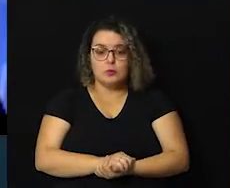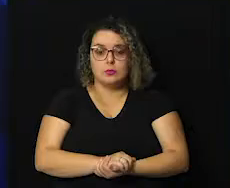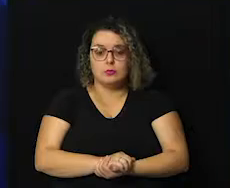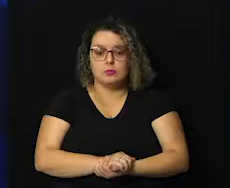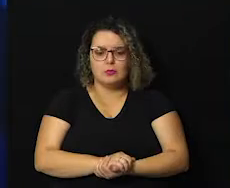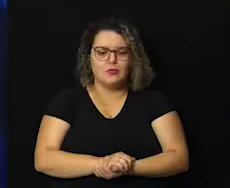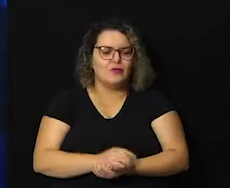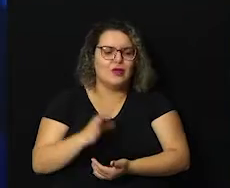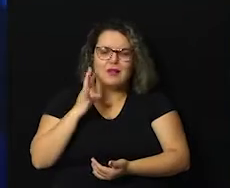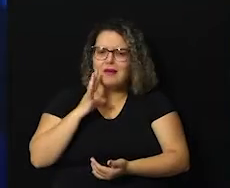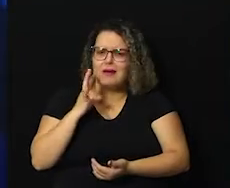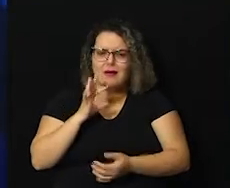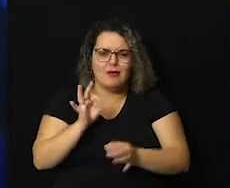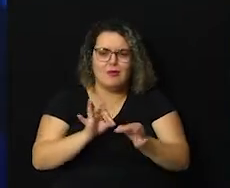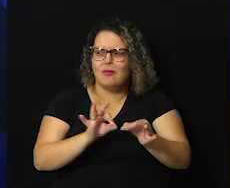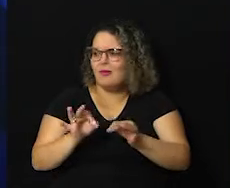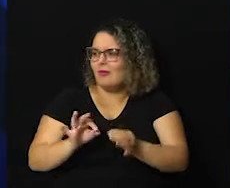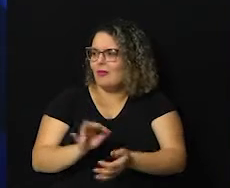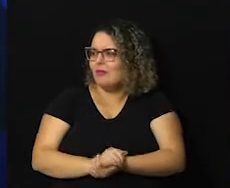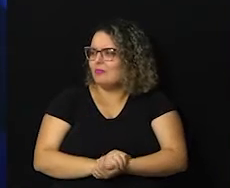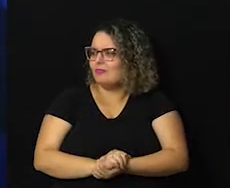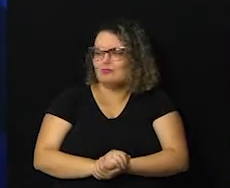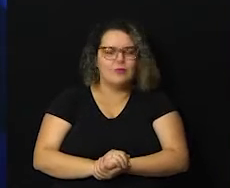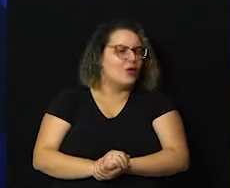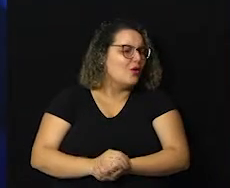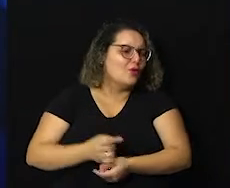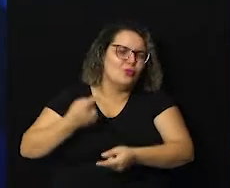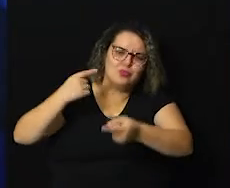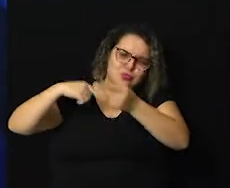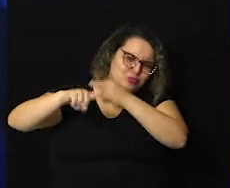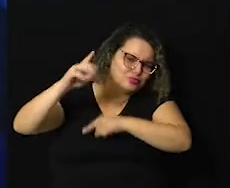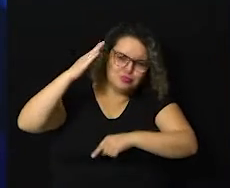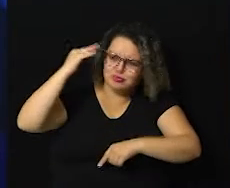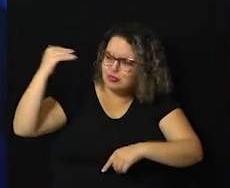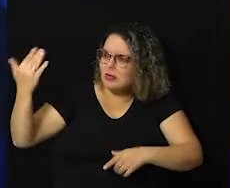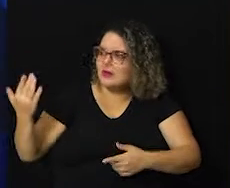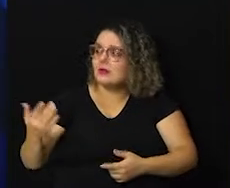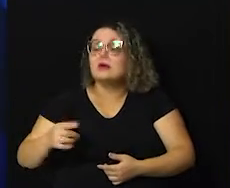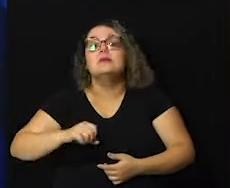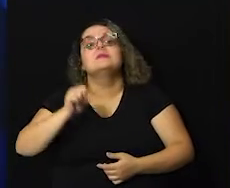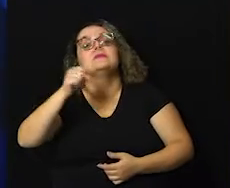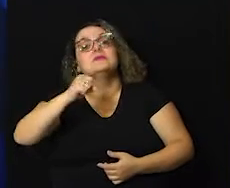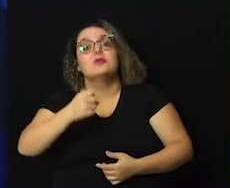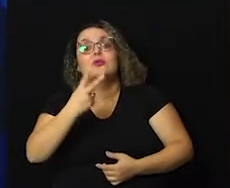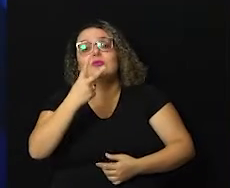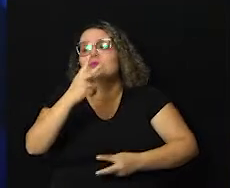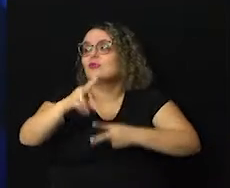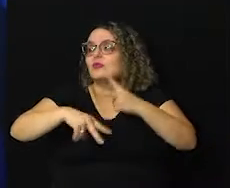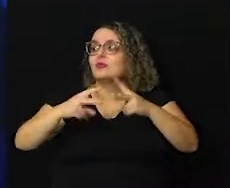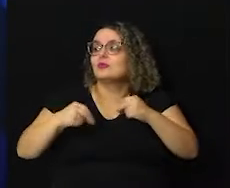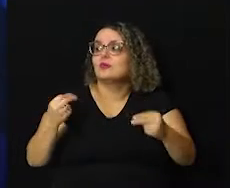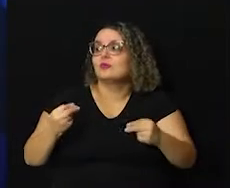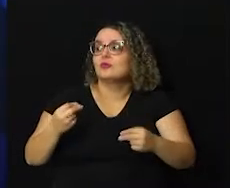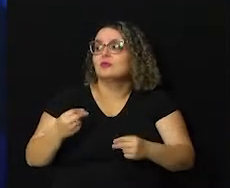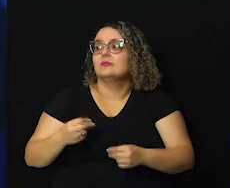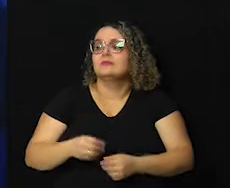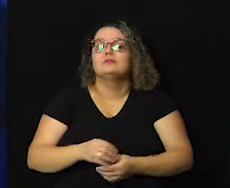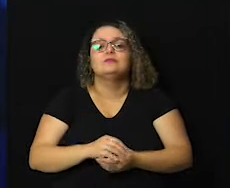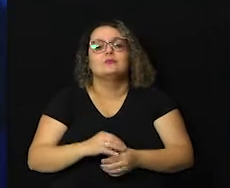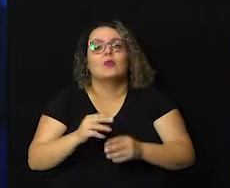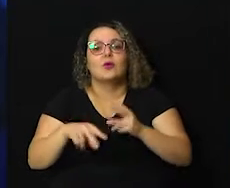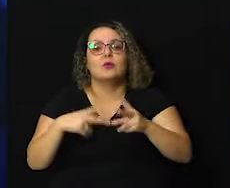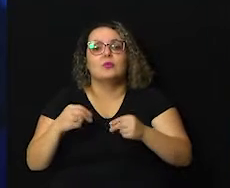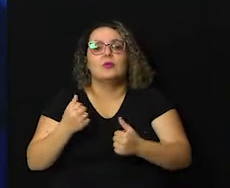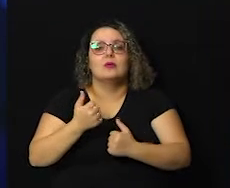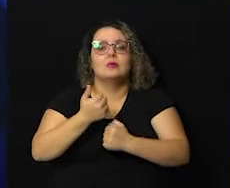ao vivo ou seja super bacana o projeto mobilizador temos dois prêmios aqui ó o Oscar